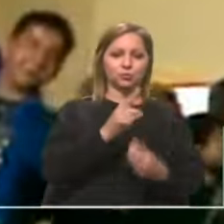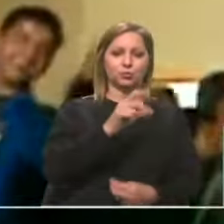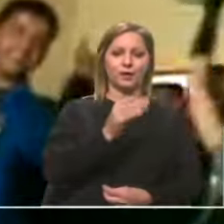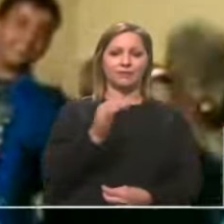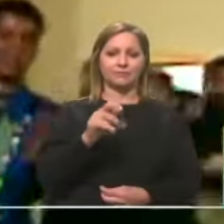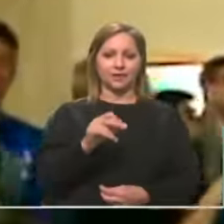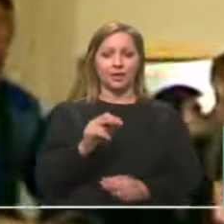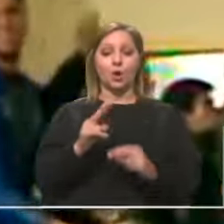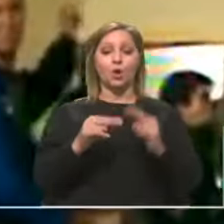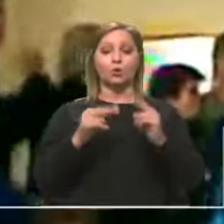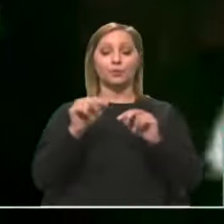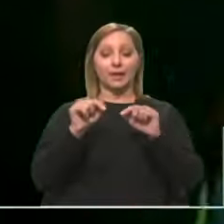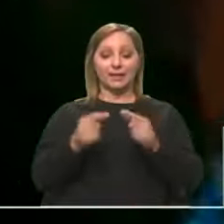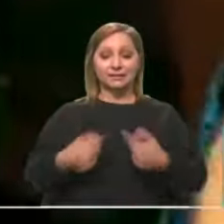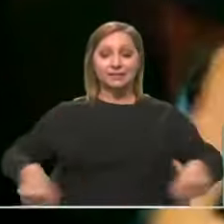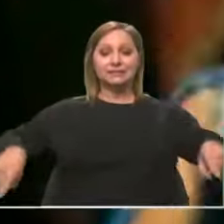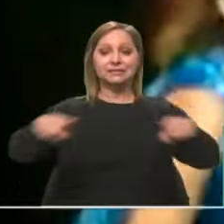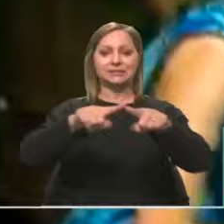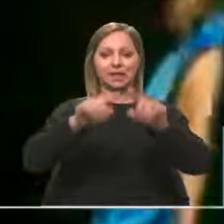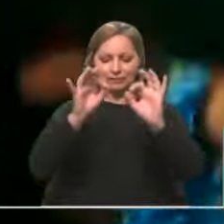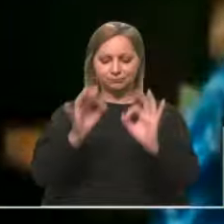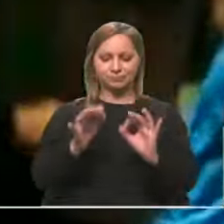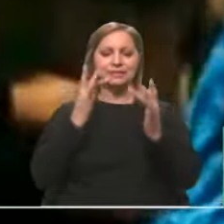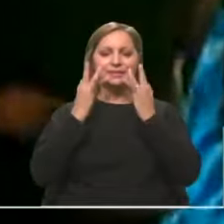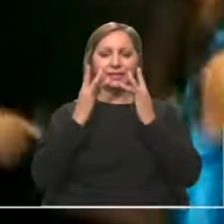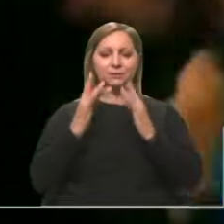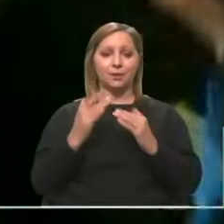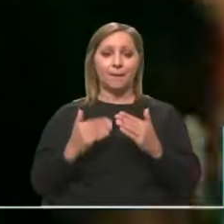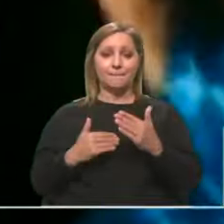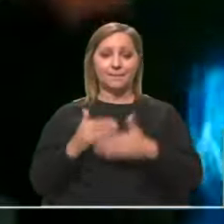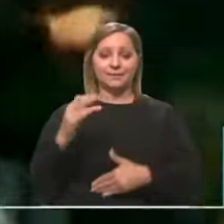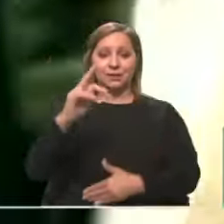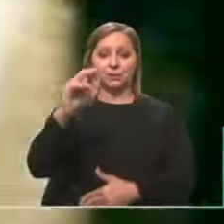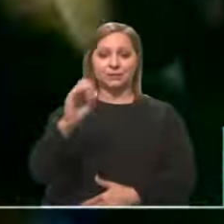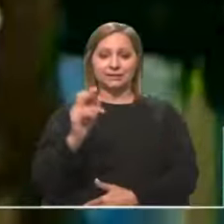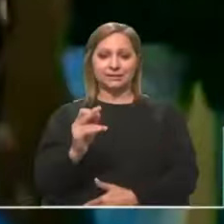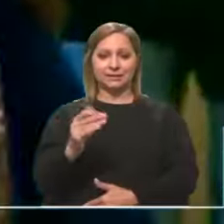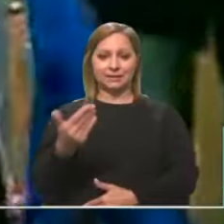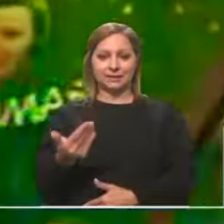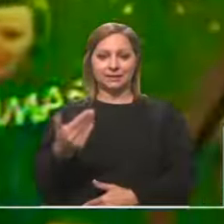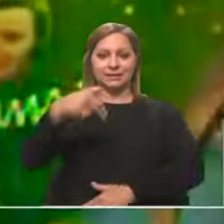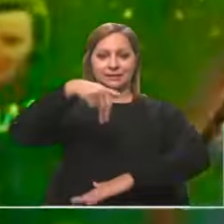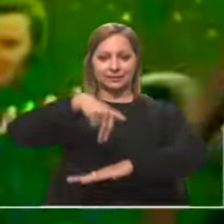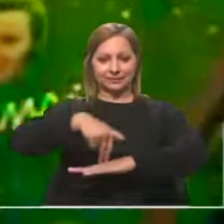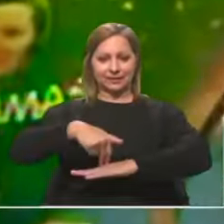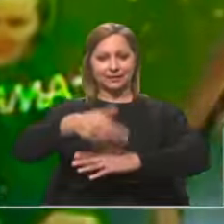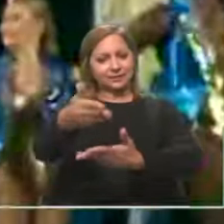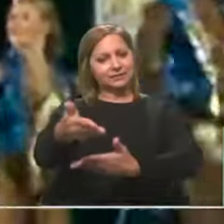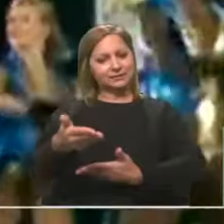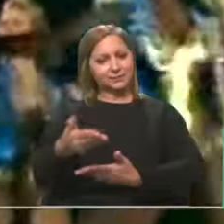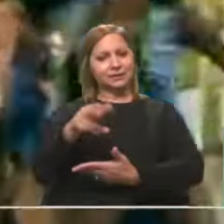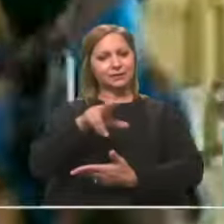reinaugurámos ou recuperámos esta sala para o teatro. 30 anos depois, continuar aqui a receber este prémio,